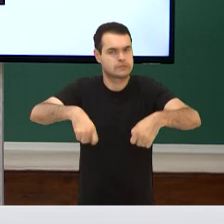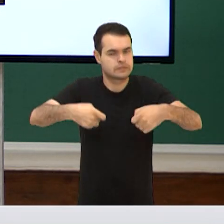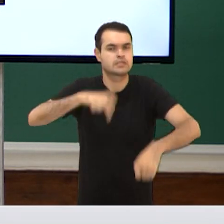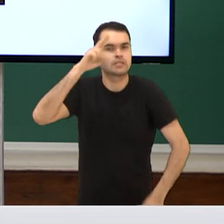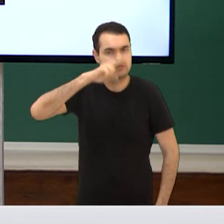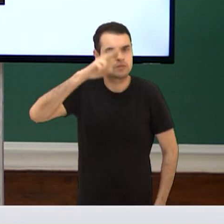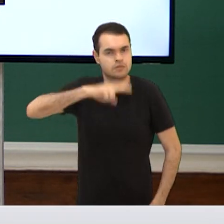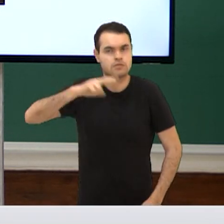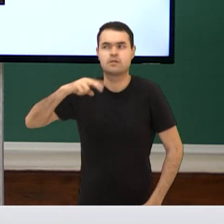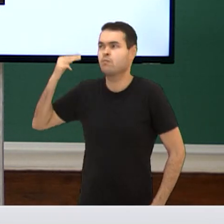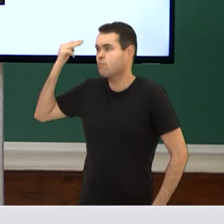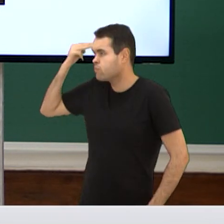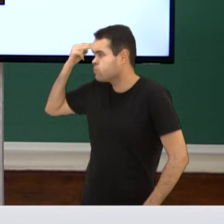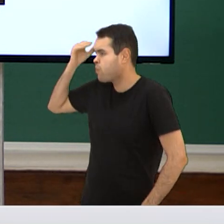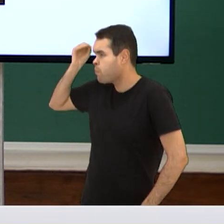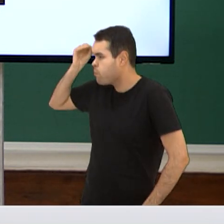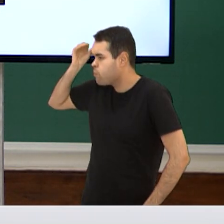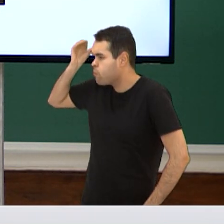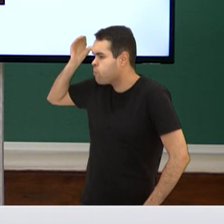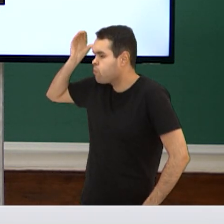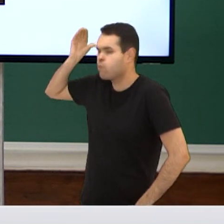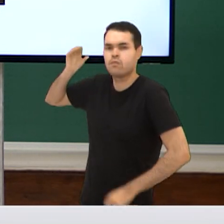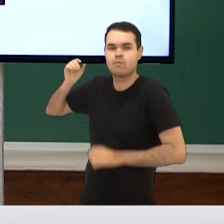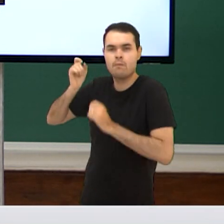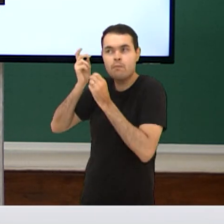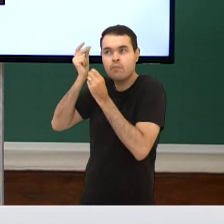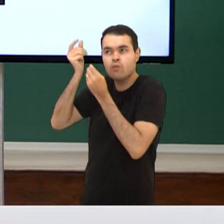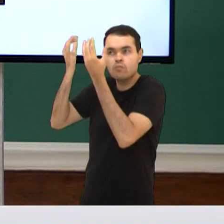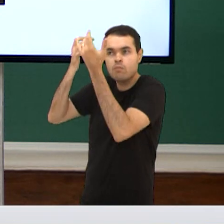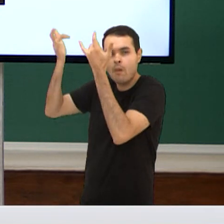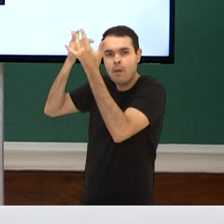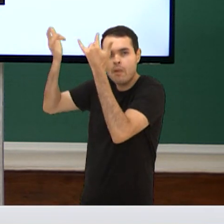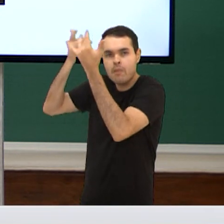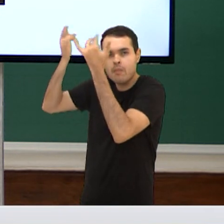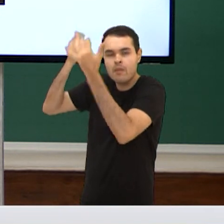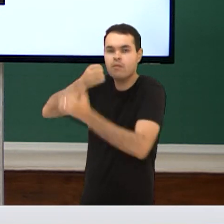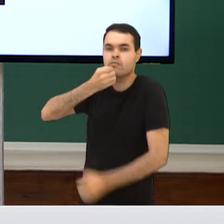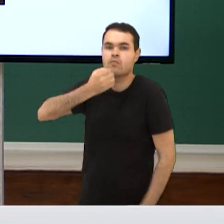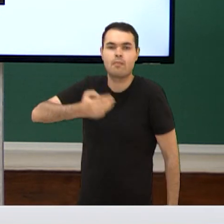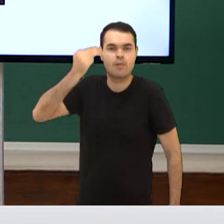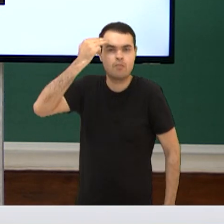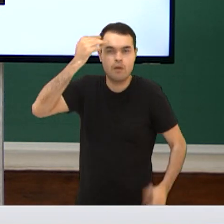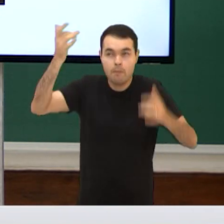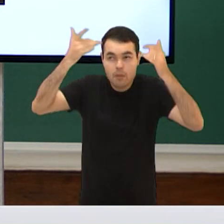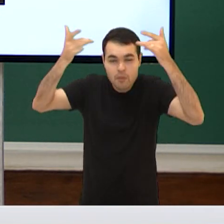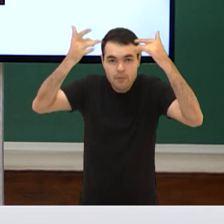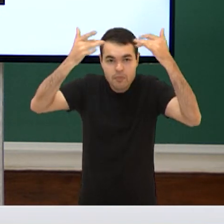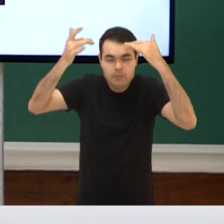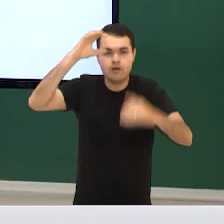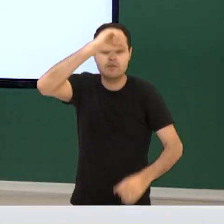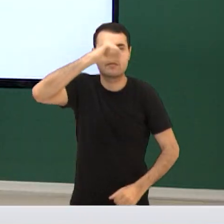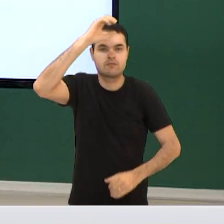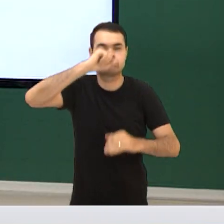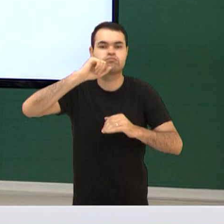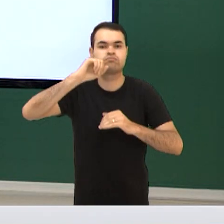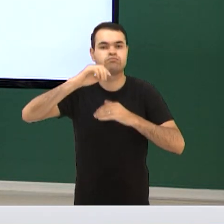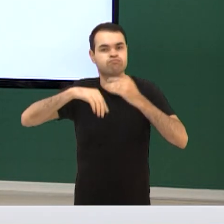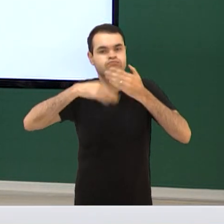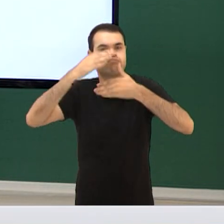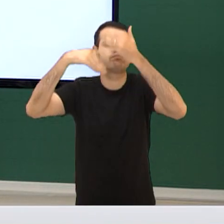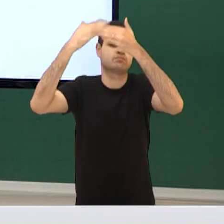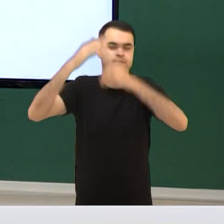vai ativando a memória e ativar a memória é uma coisa muito boa para o nosso aprendizado. Nós trabalhamos com